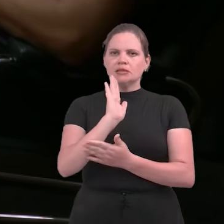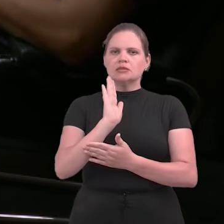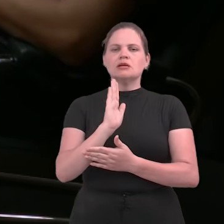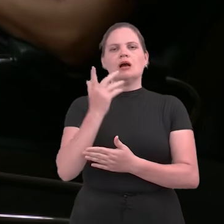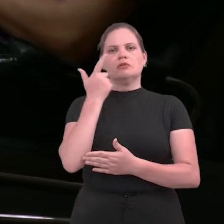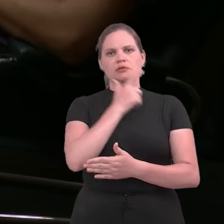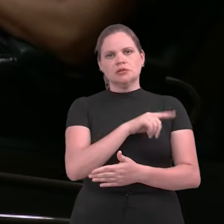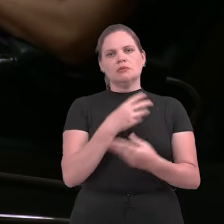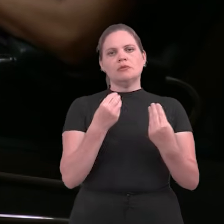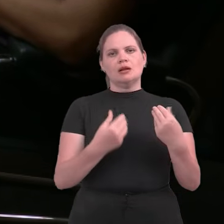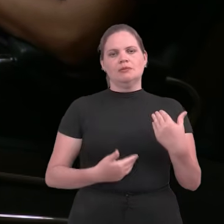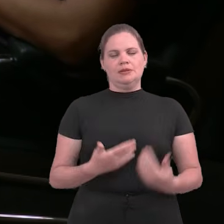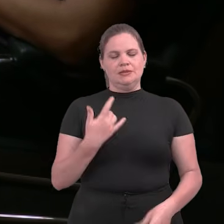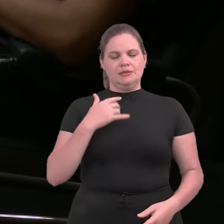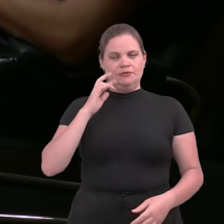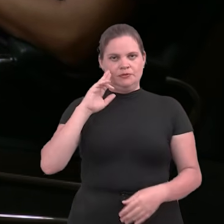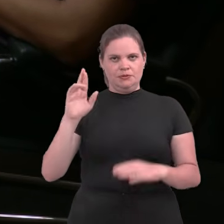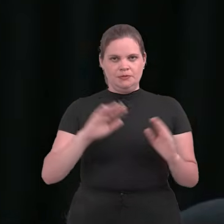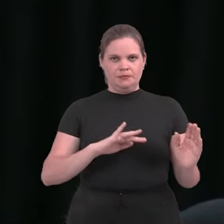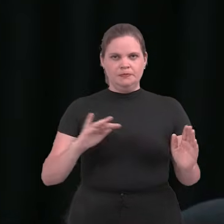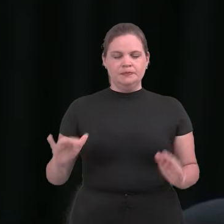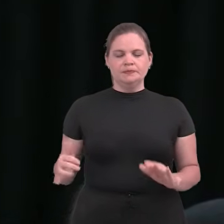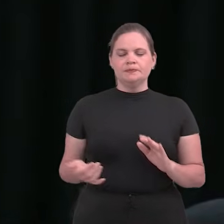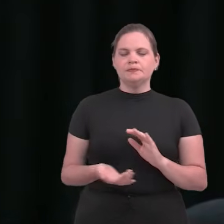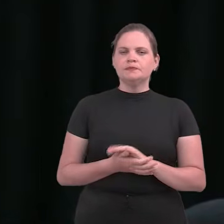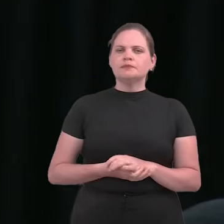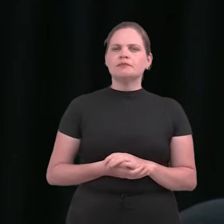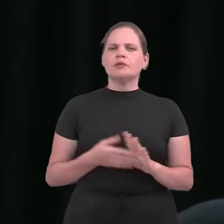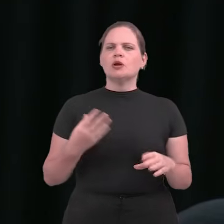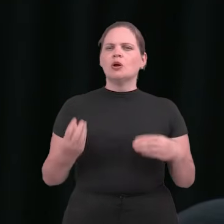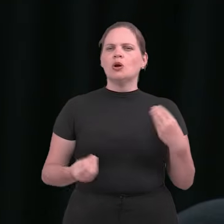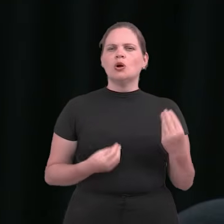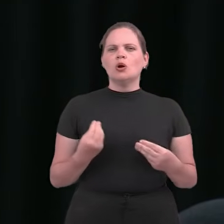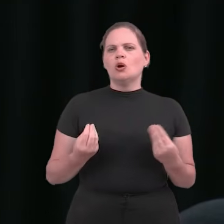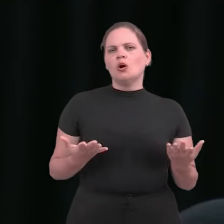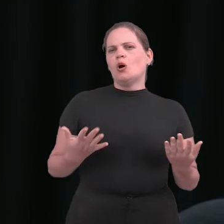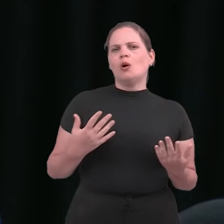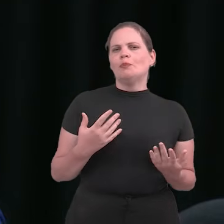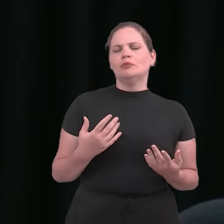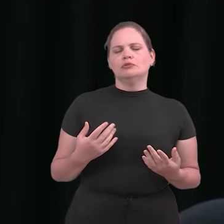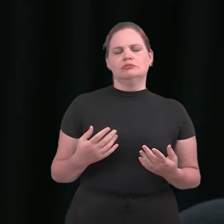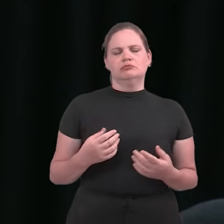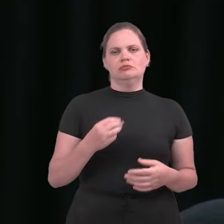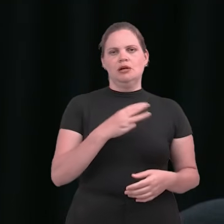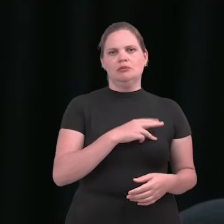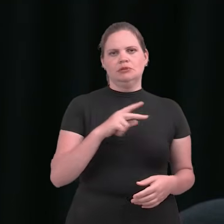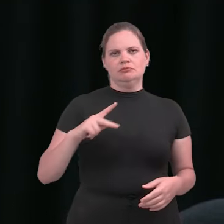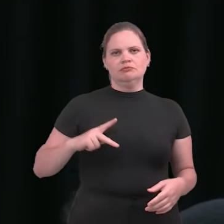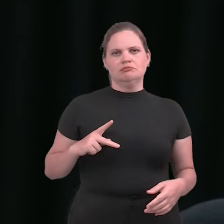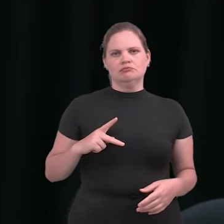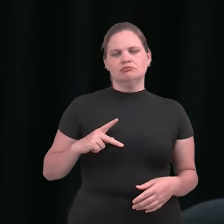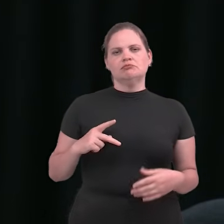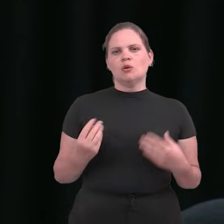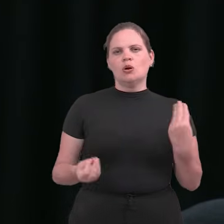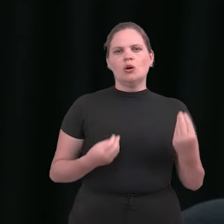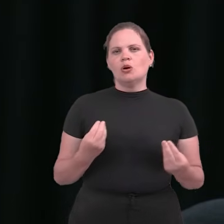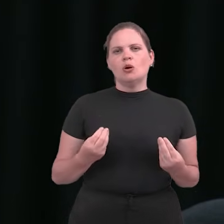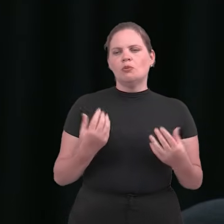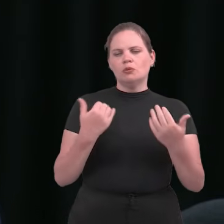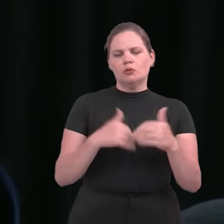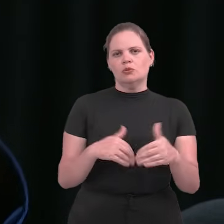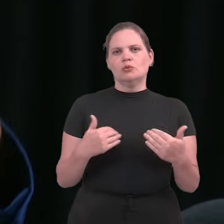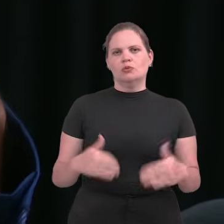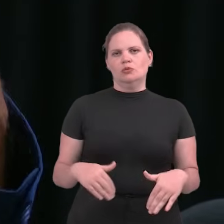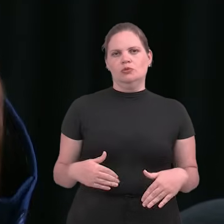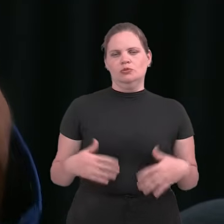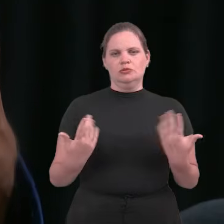É verdade. E, irmão José, como que surgiu o concurso do MPU? Quem não sabe, né? É o Ministério Público da União,